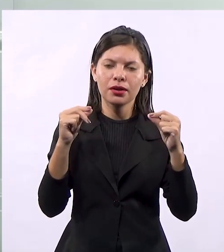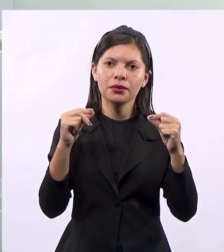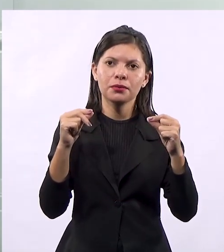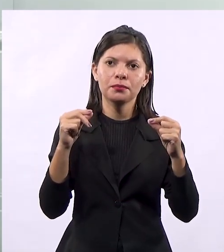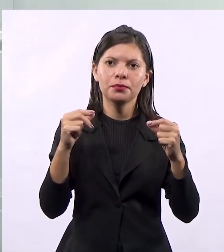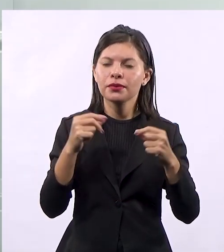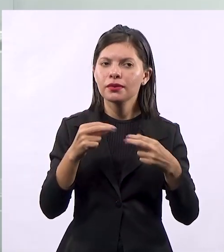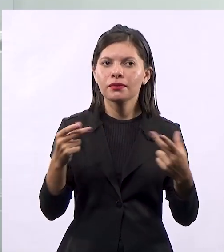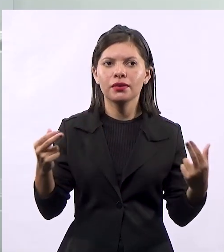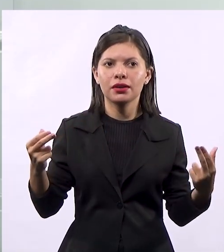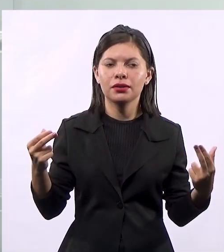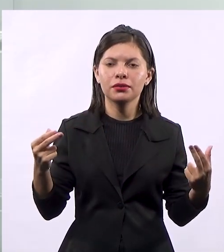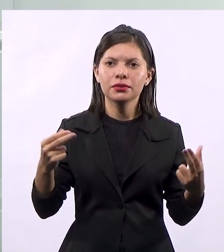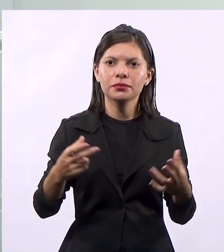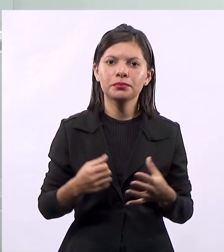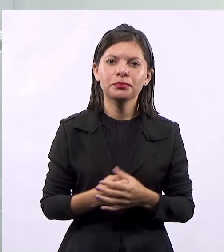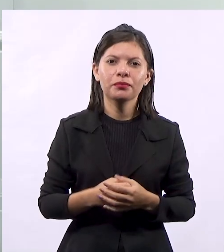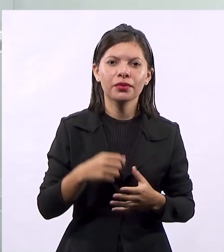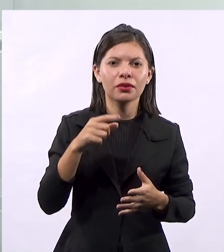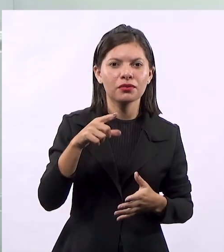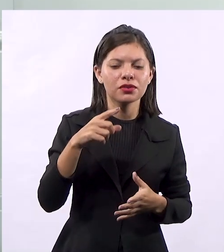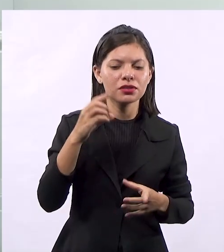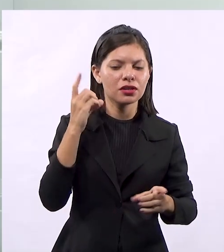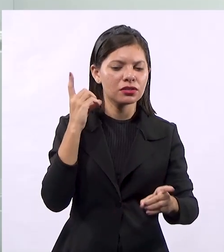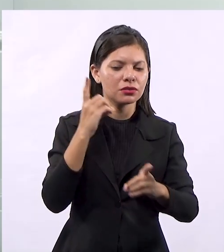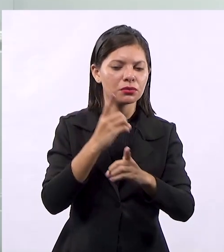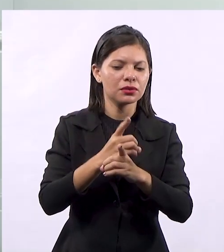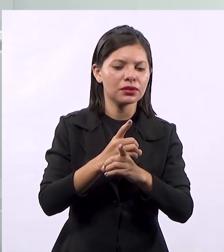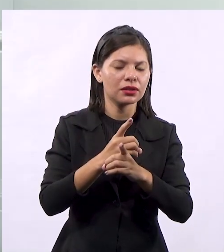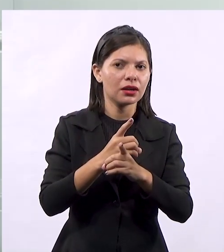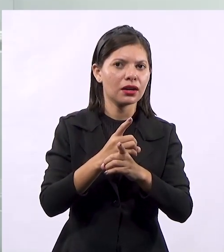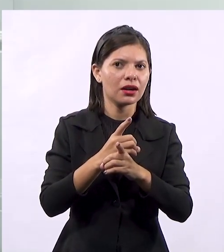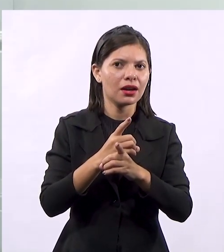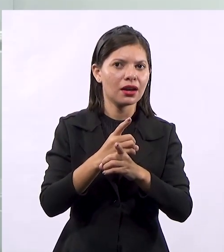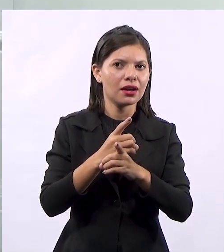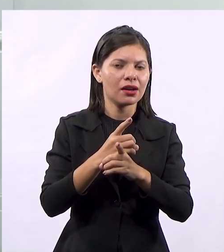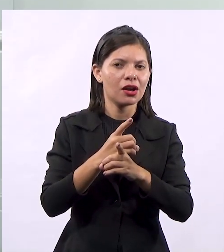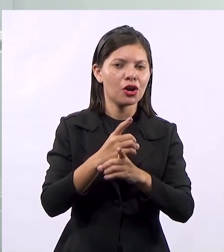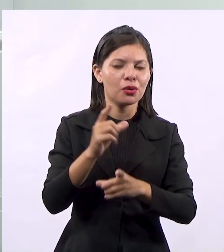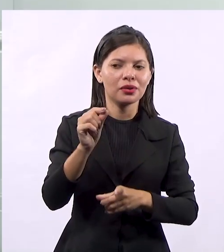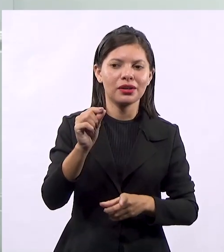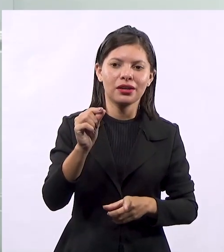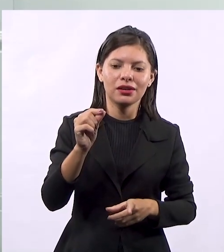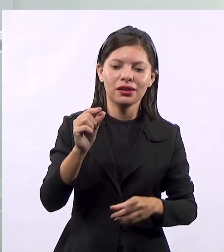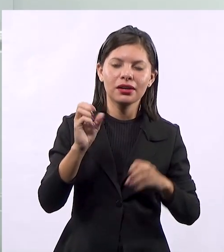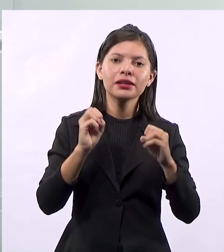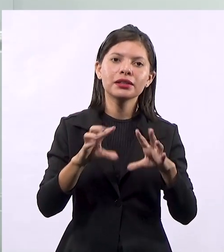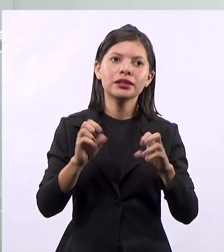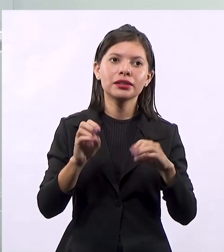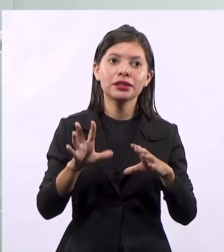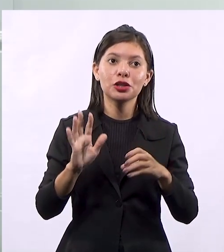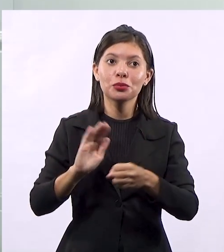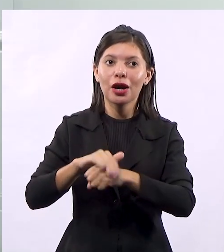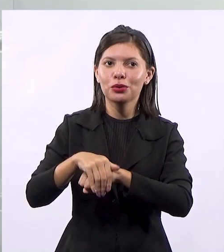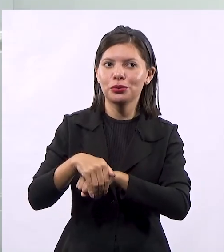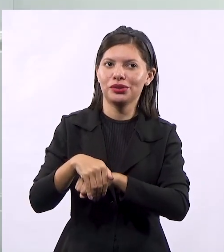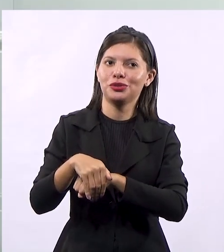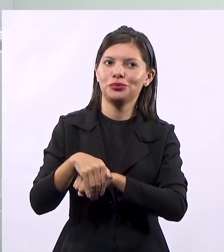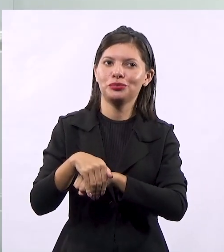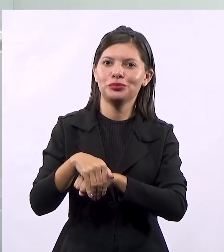Suíça, Japão, Noruega, Finlândia, Austrália. Vamos ver se vocês acham